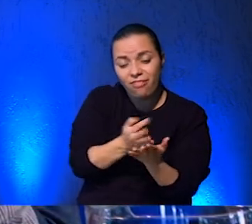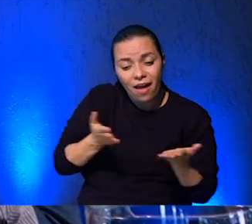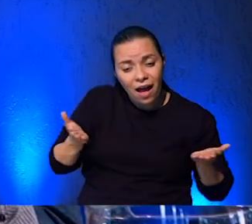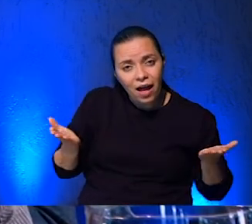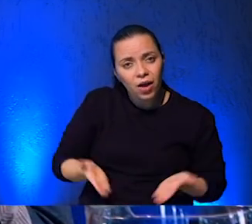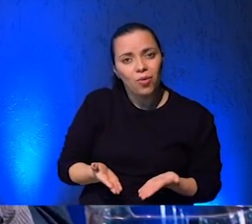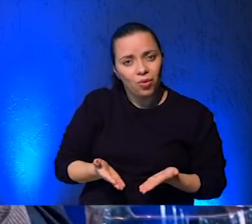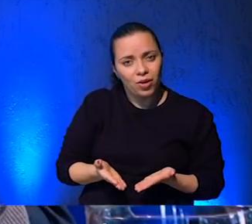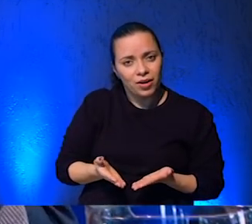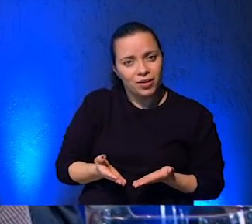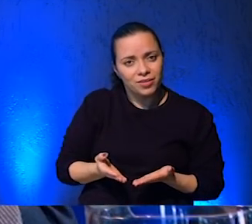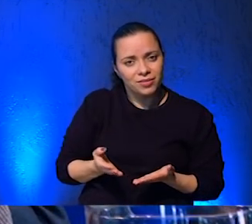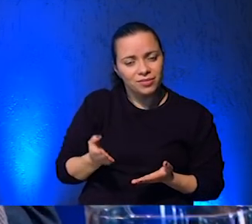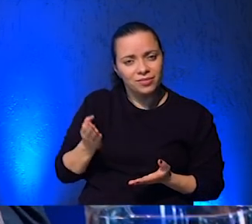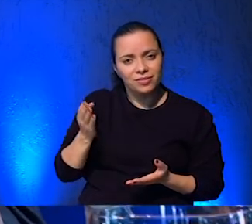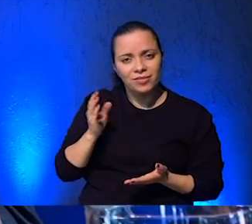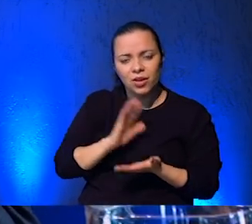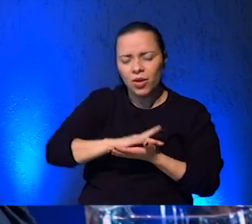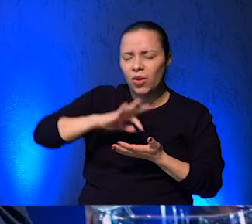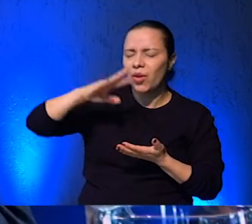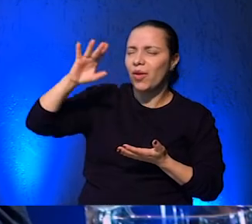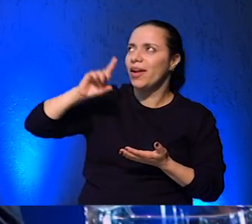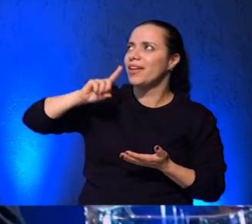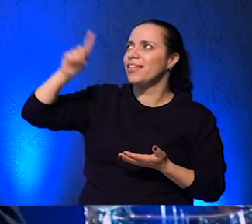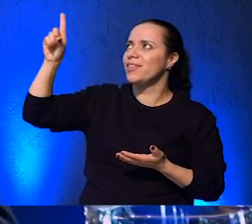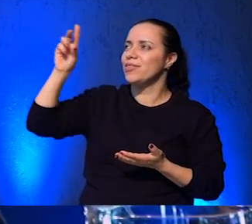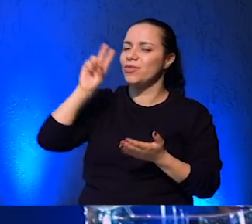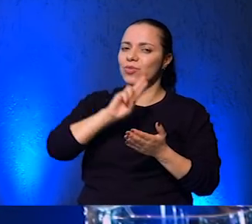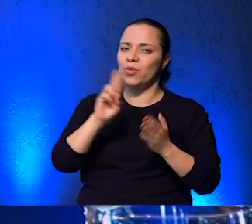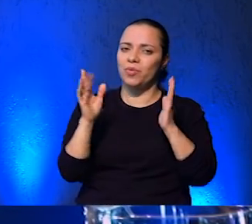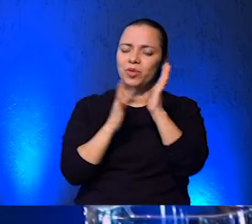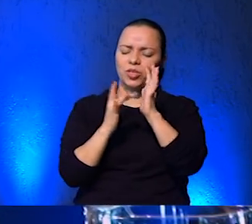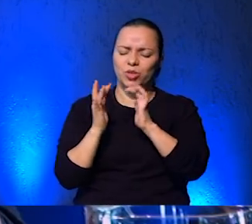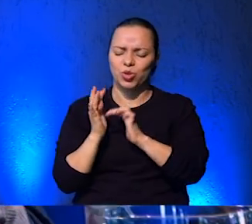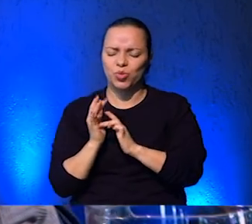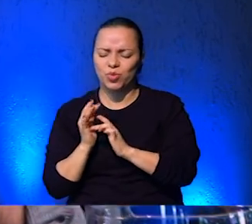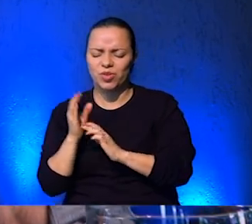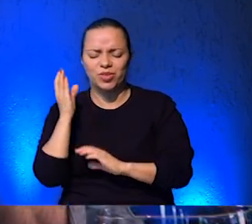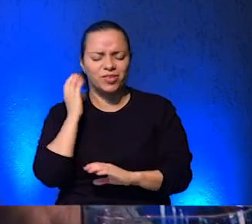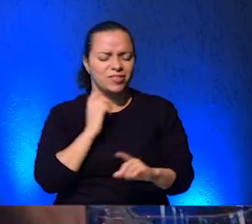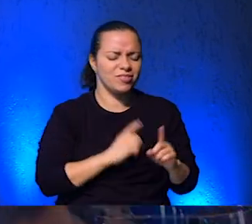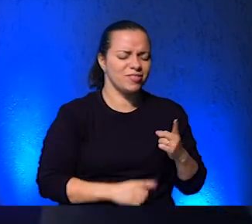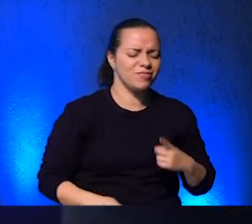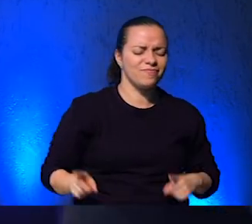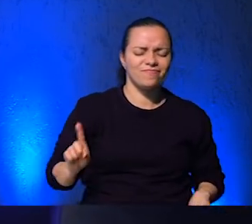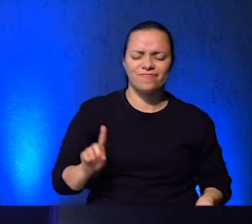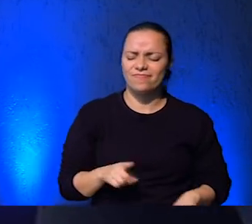para glorificar o nome dele enquanto nós cantamos em nome de jesus